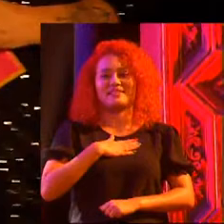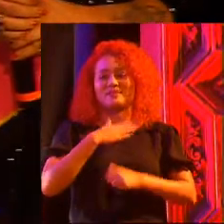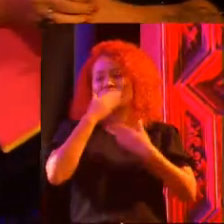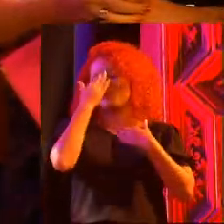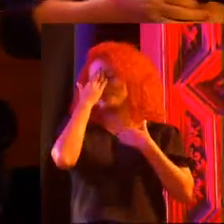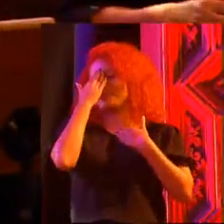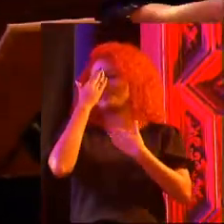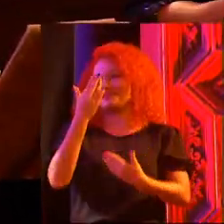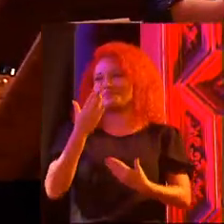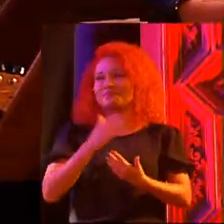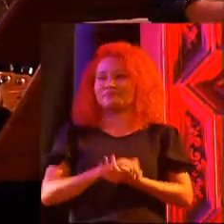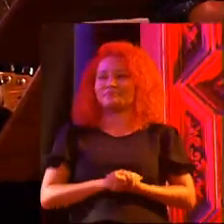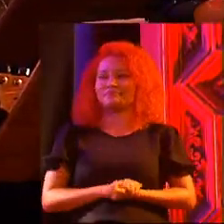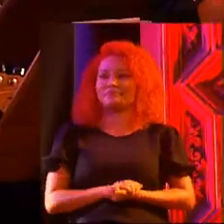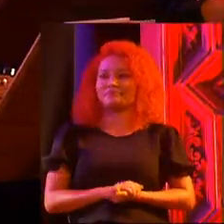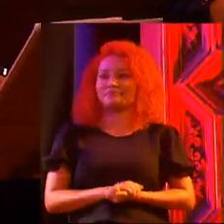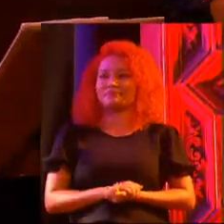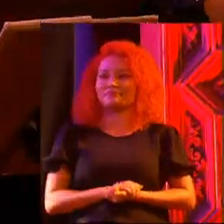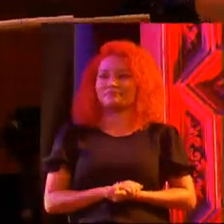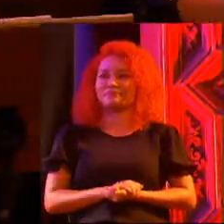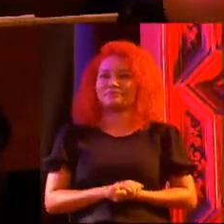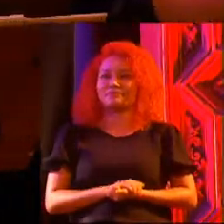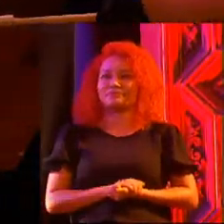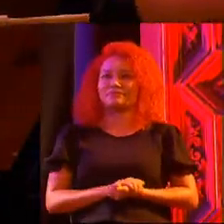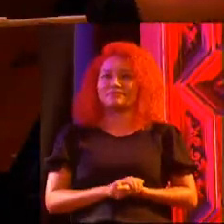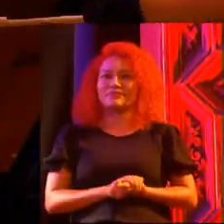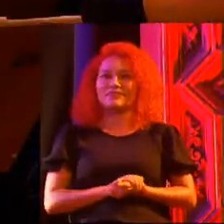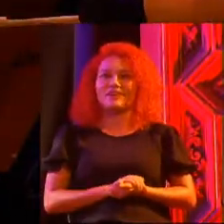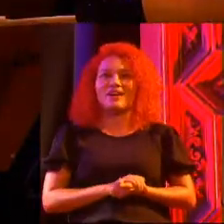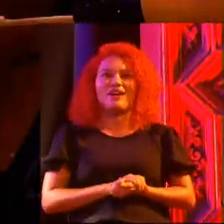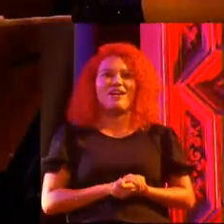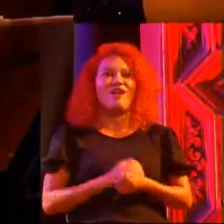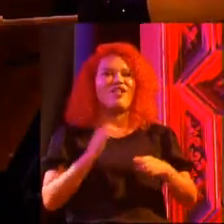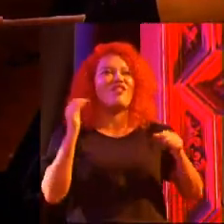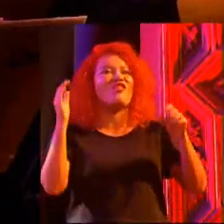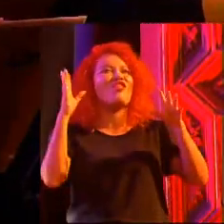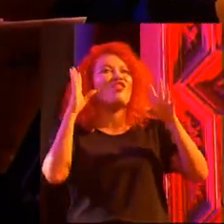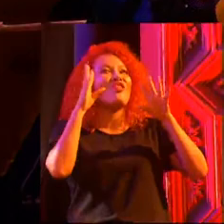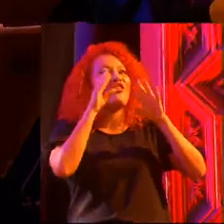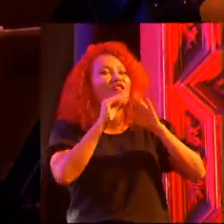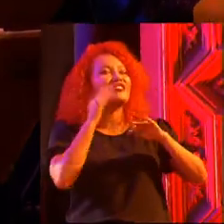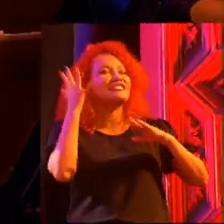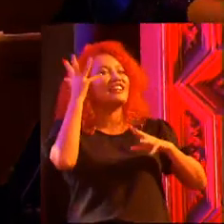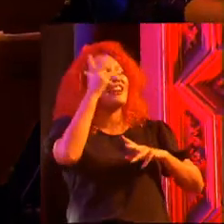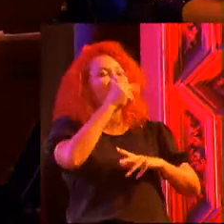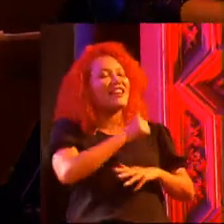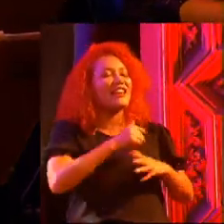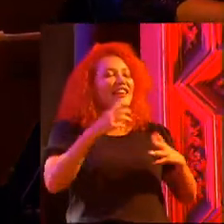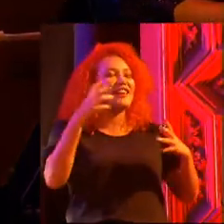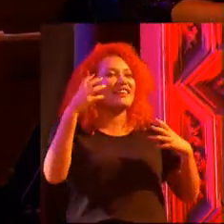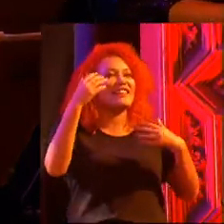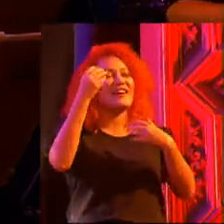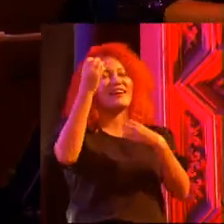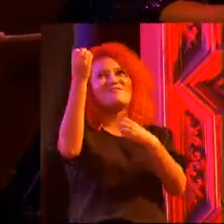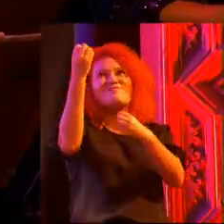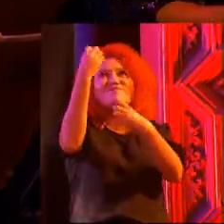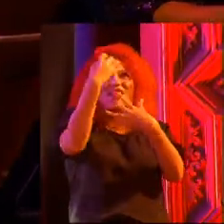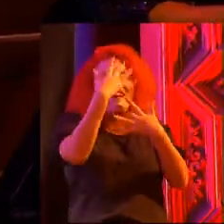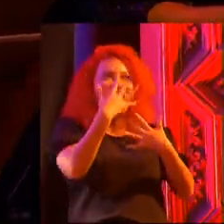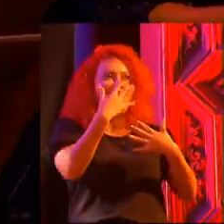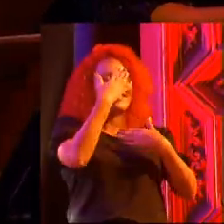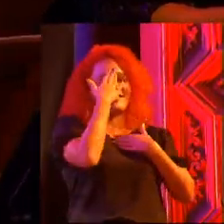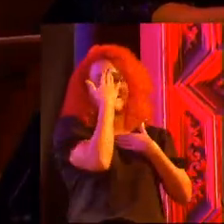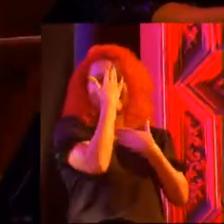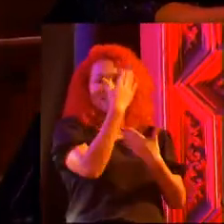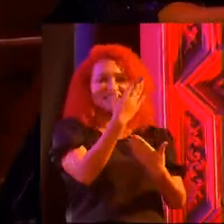obrigada. Gente, que noite linda, que noite feliz, que noite cheia de luz, de gratidão. Eu tô